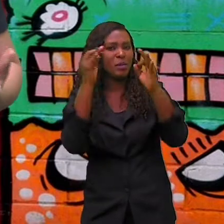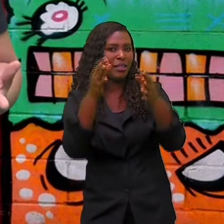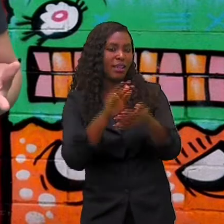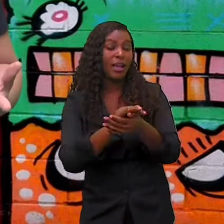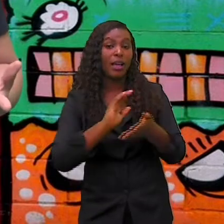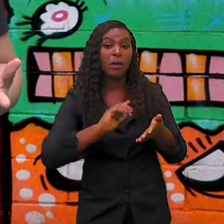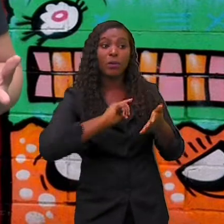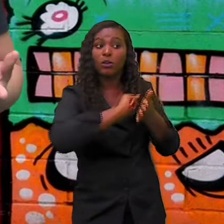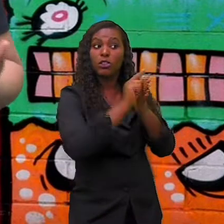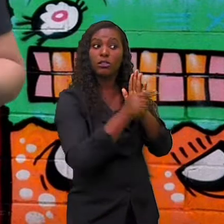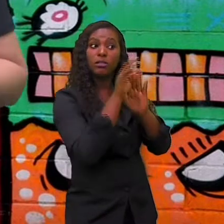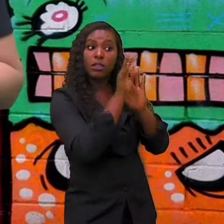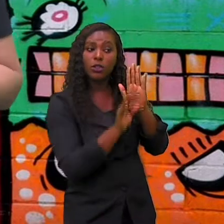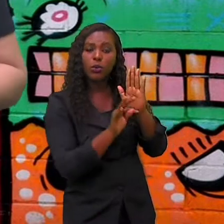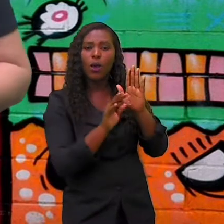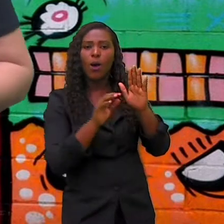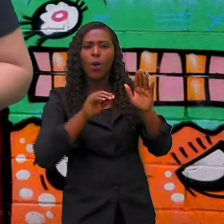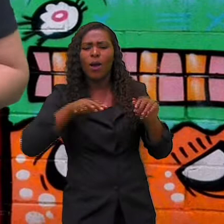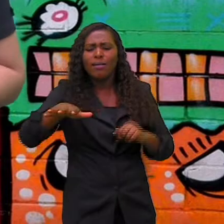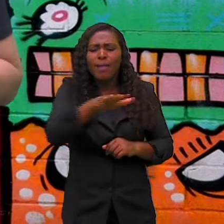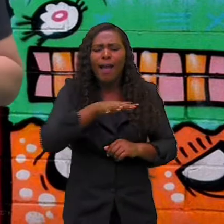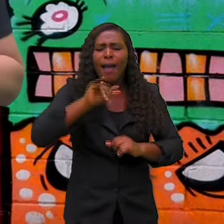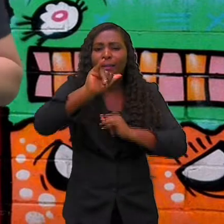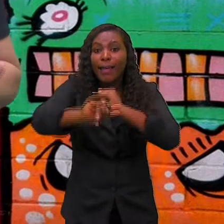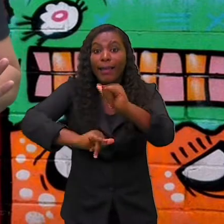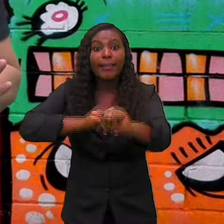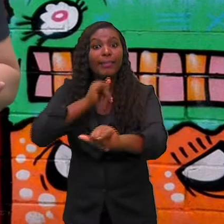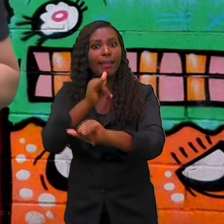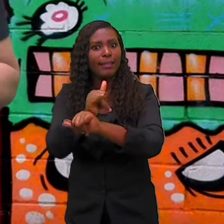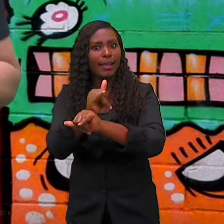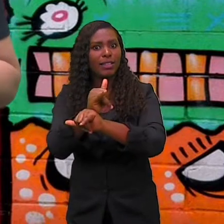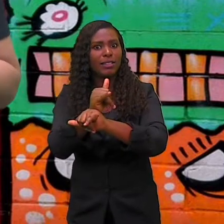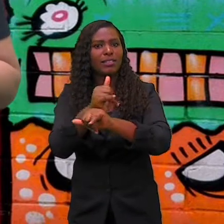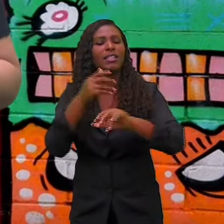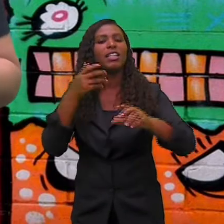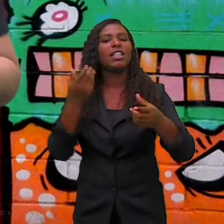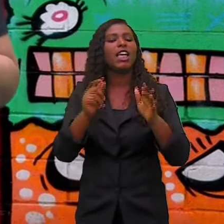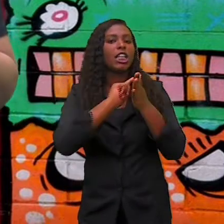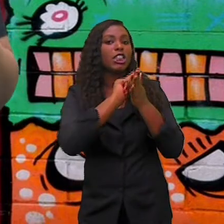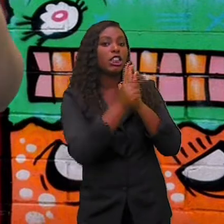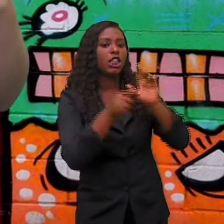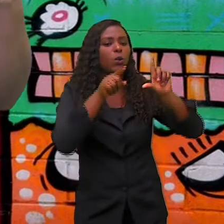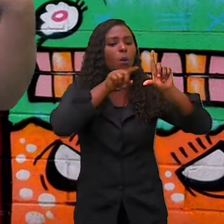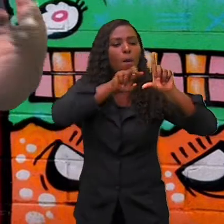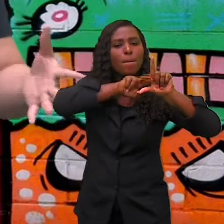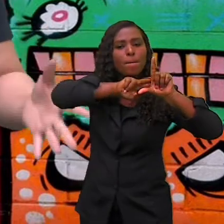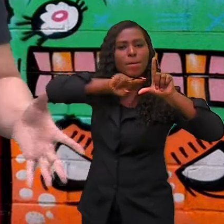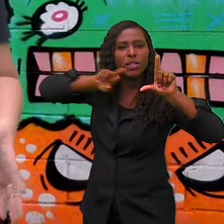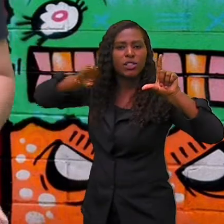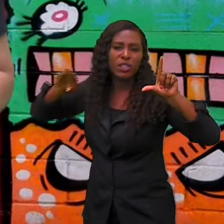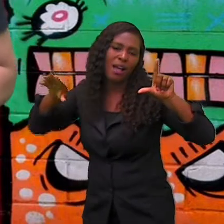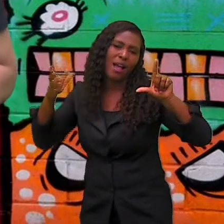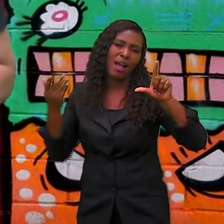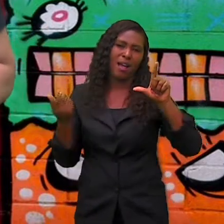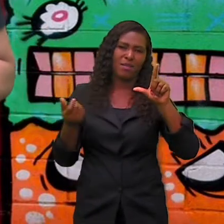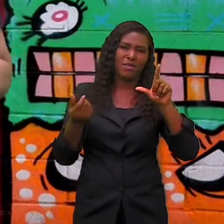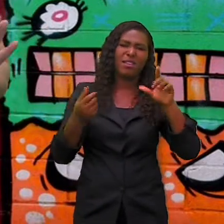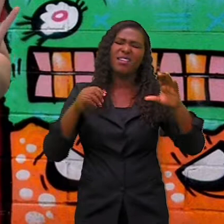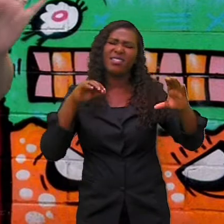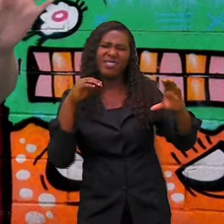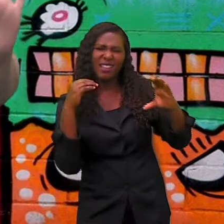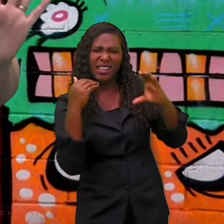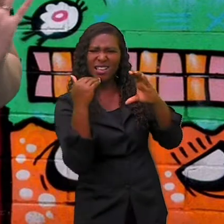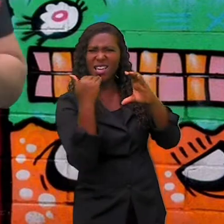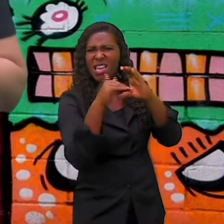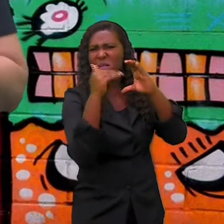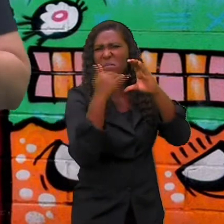ligados à internet, que a gente chama aí de gêneros midiáticos. Os memes, o blog, o e-mail. Eu não vou